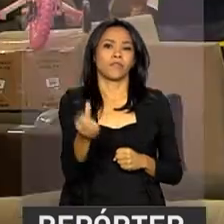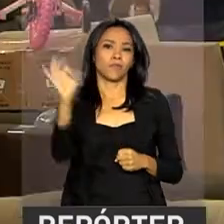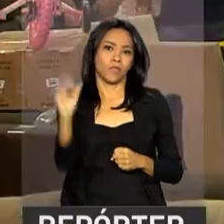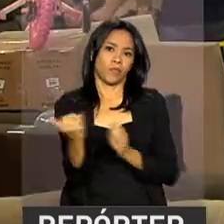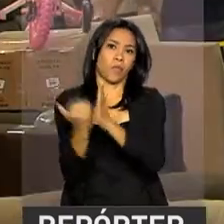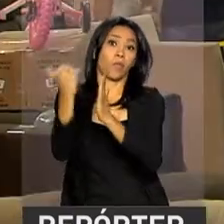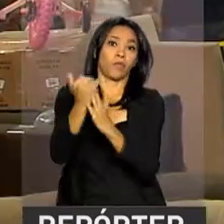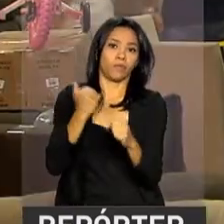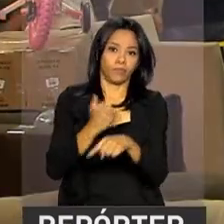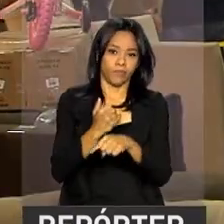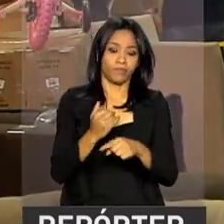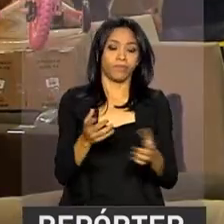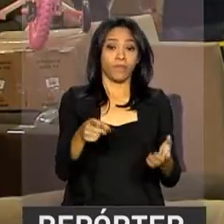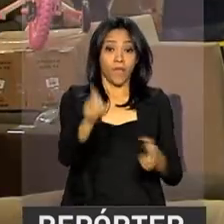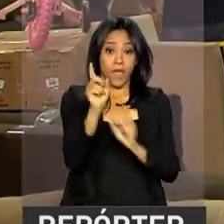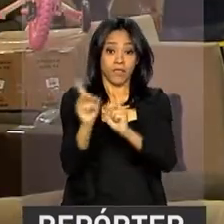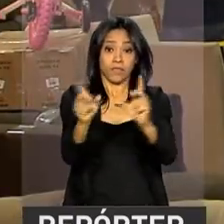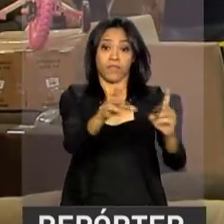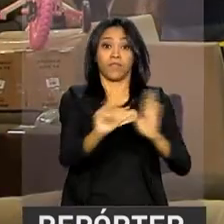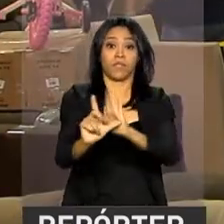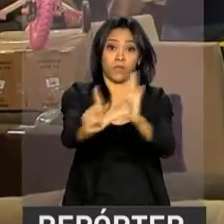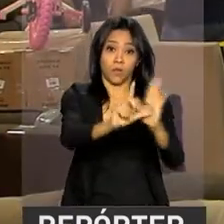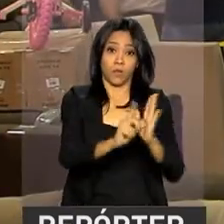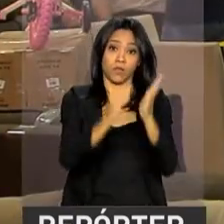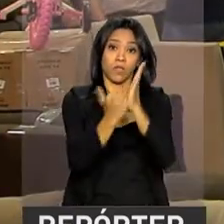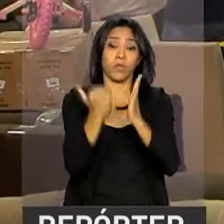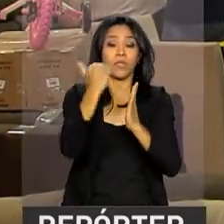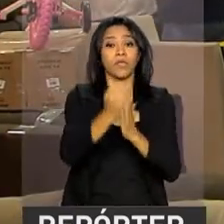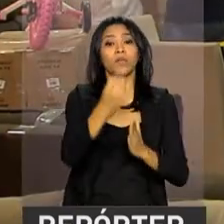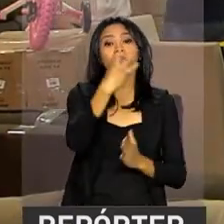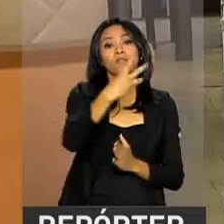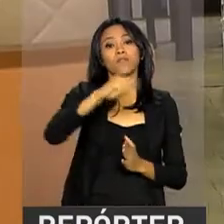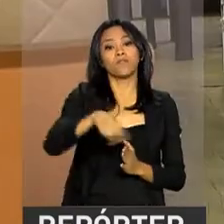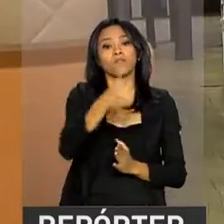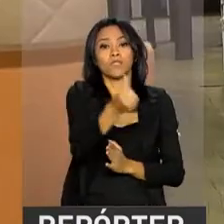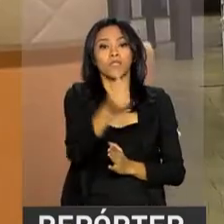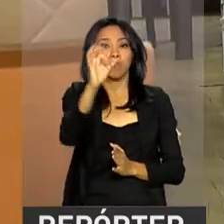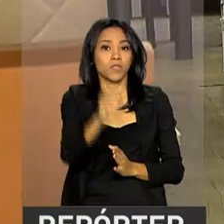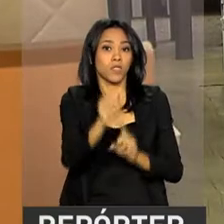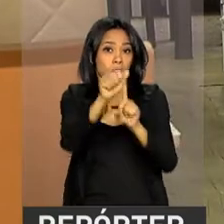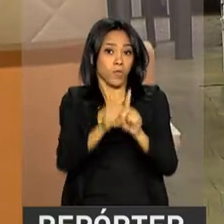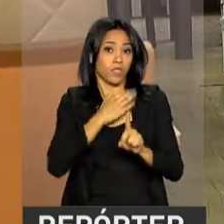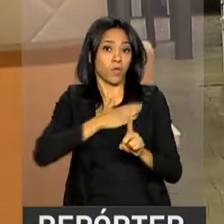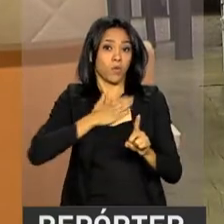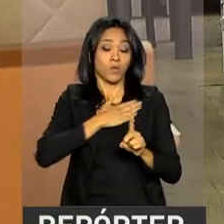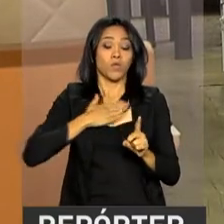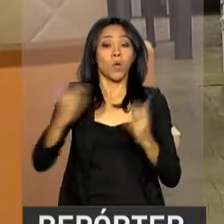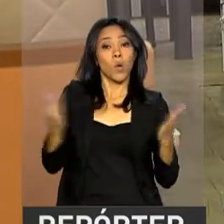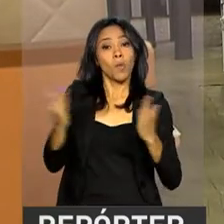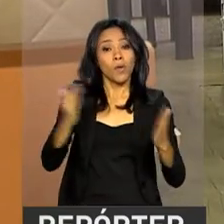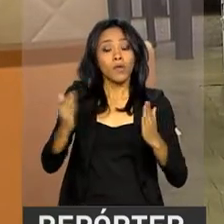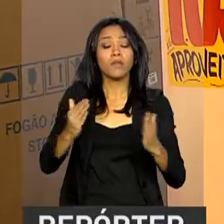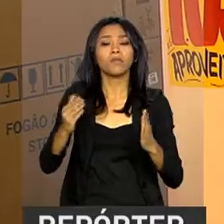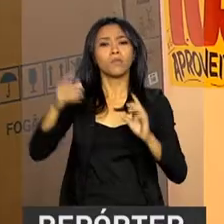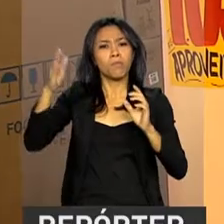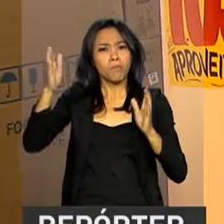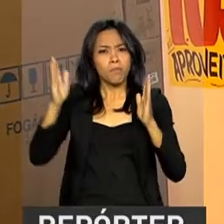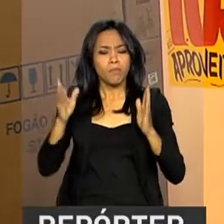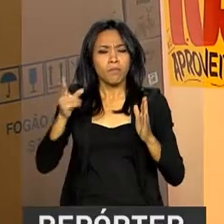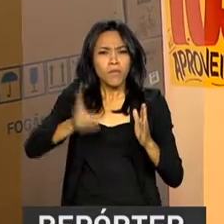as vendas no varejo cresceram 3,6 por cento em agosto na comparação com o mesmo período do ano passado